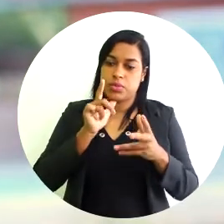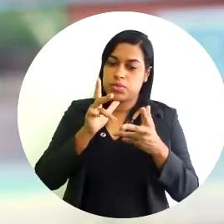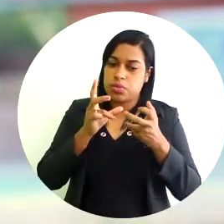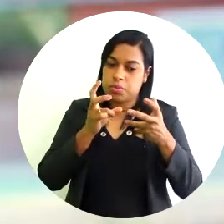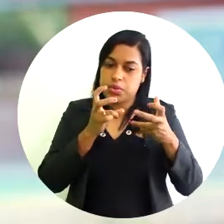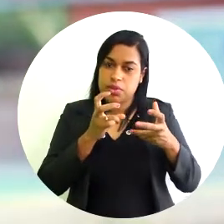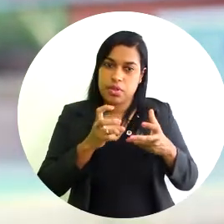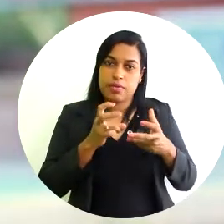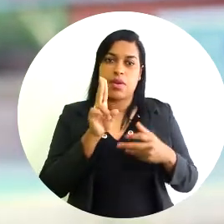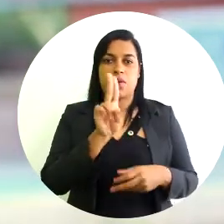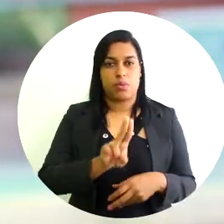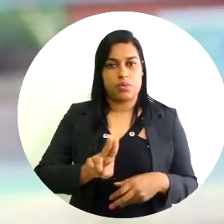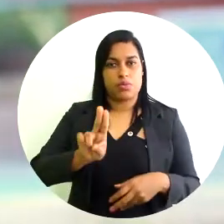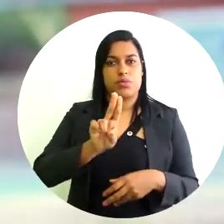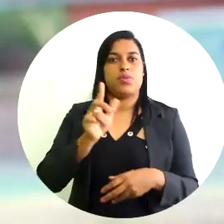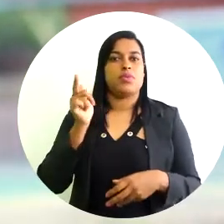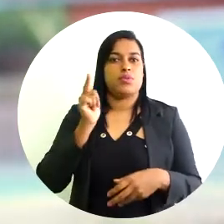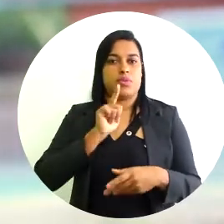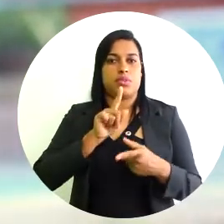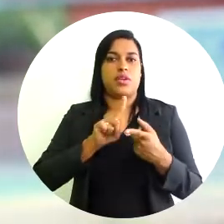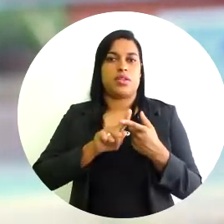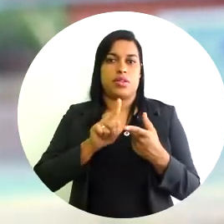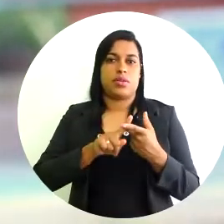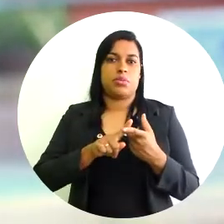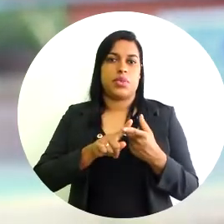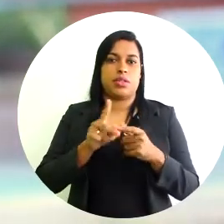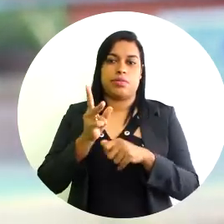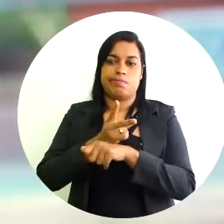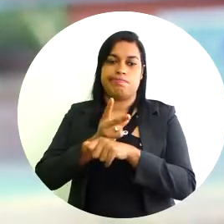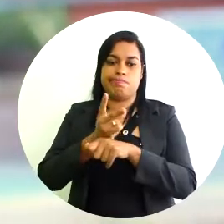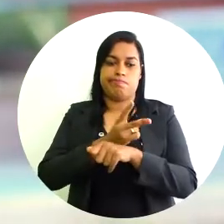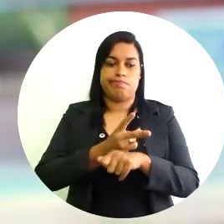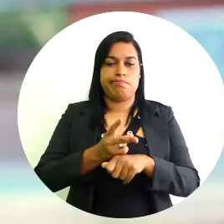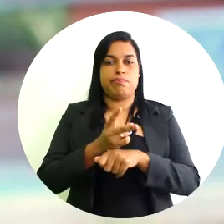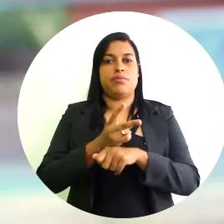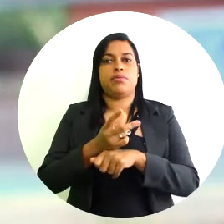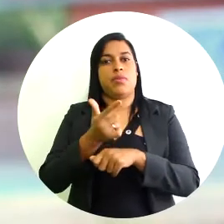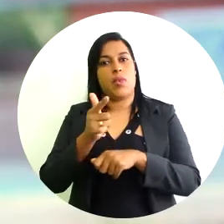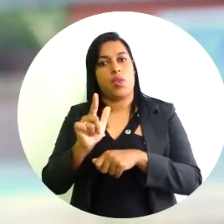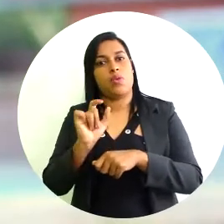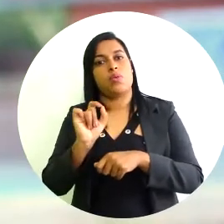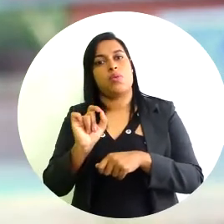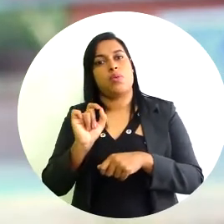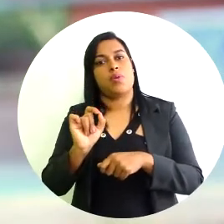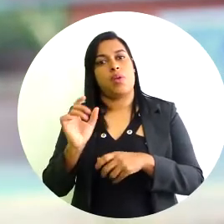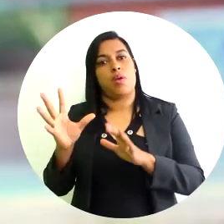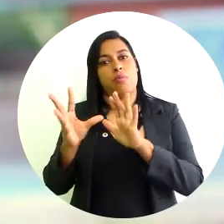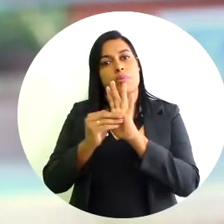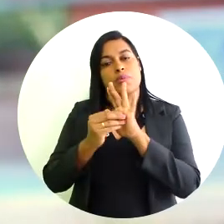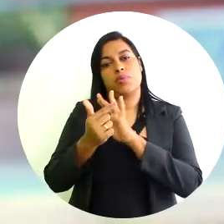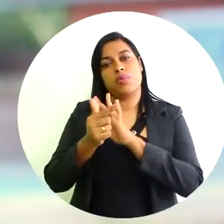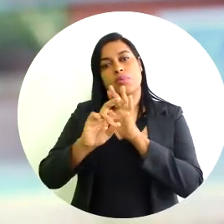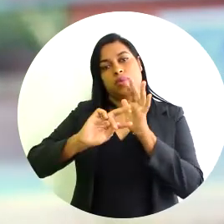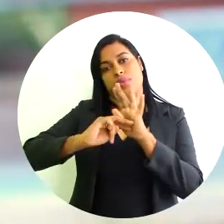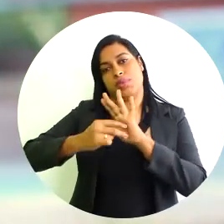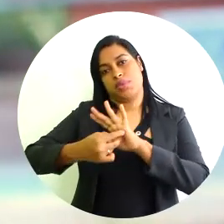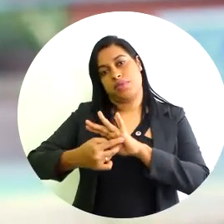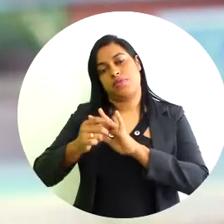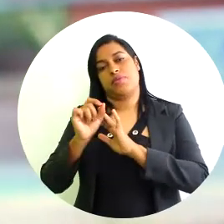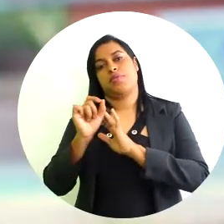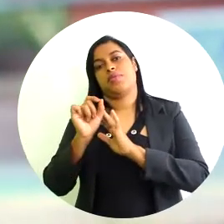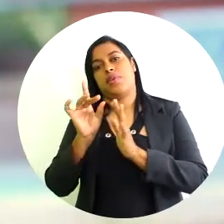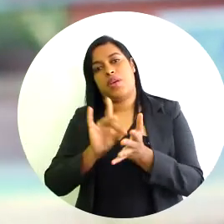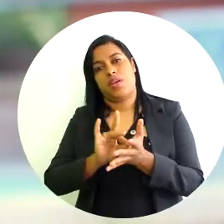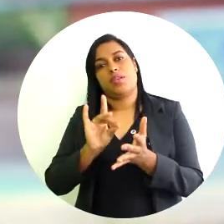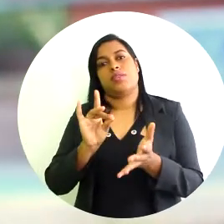usuário também consegue observar na hora de fazer a busca. E por outro lado, eu posso colocar outros sentidos que sejam